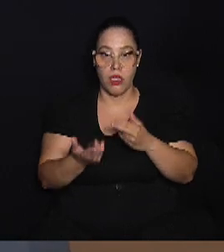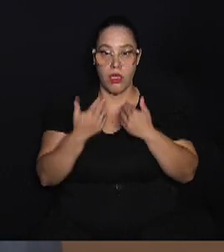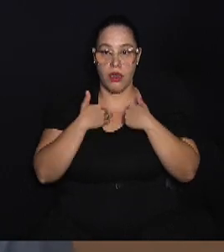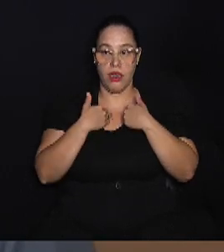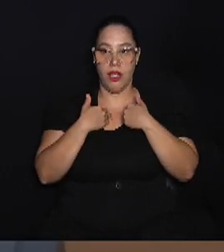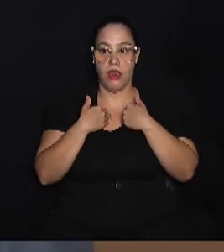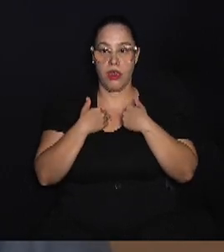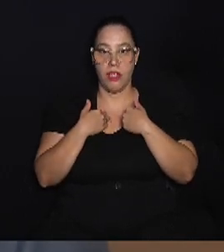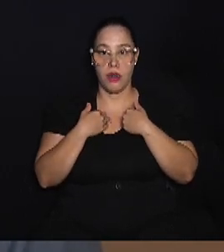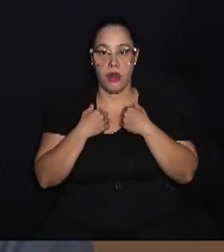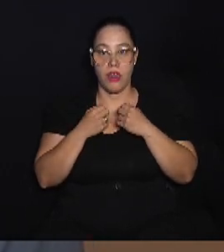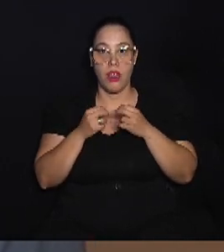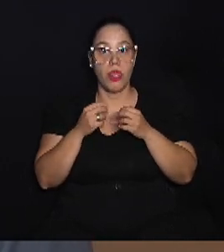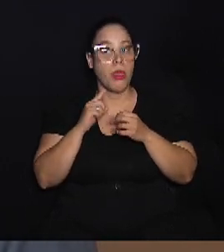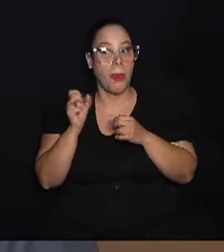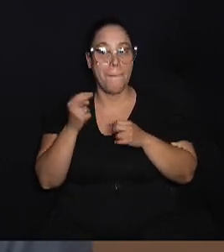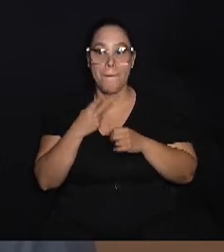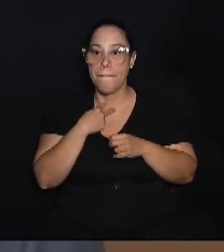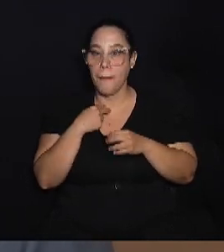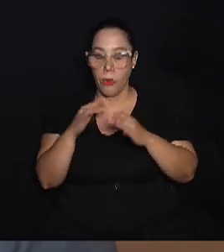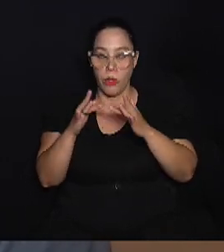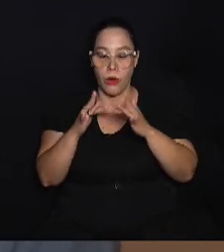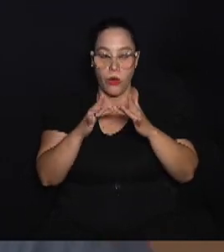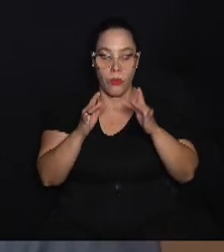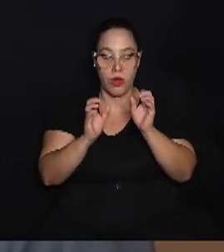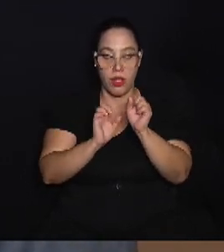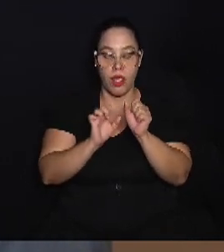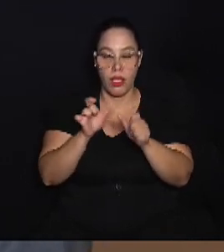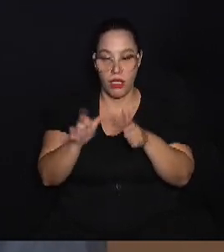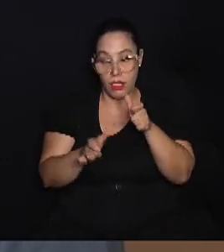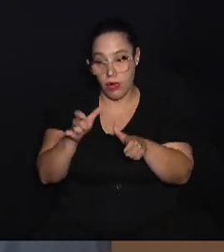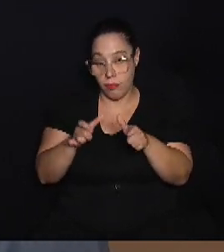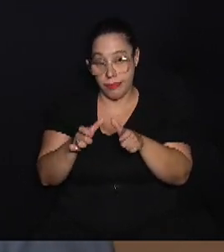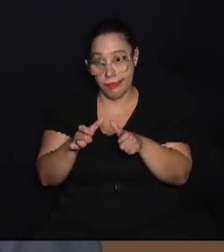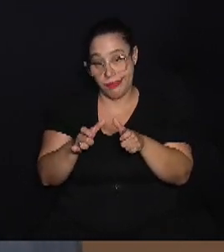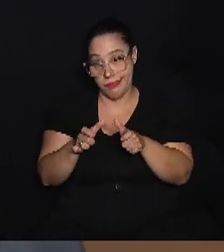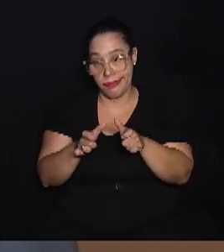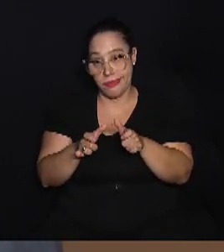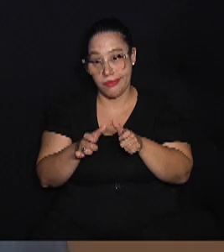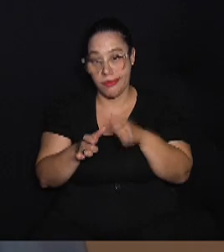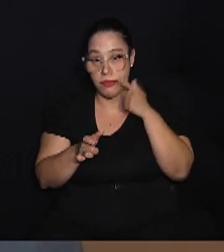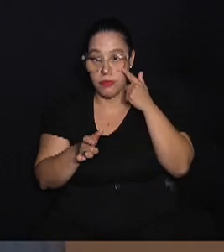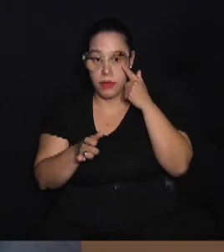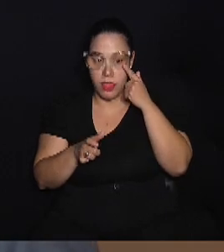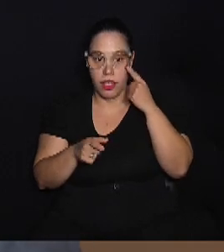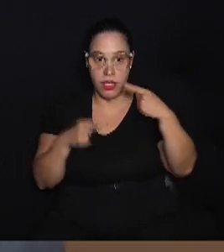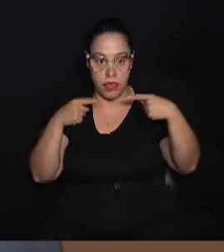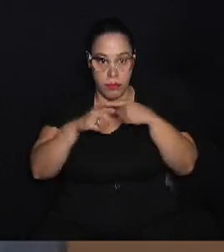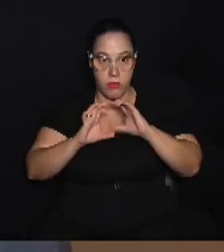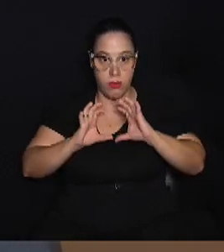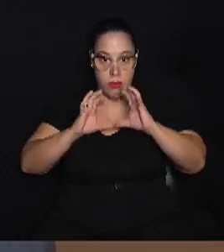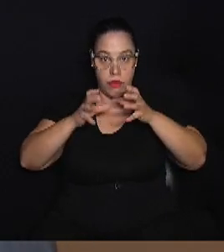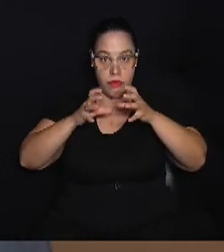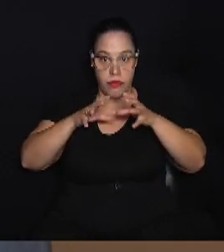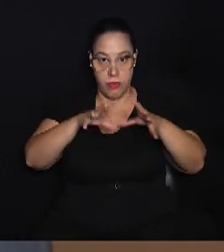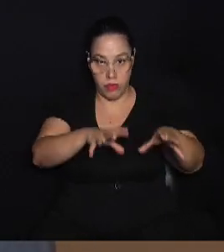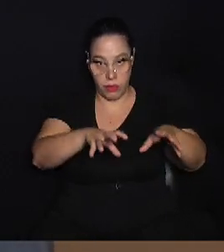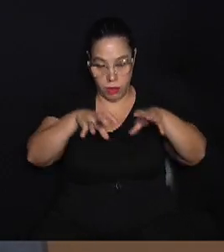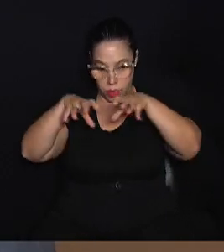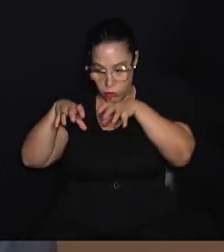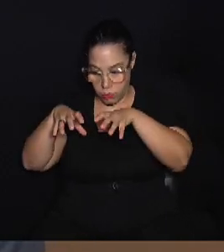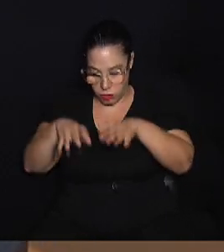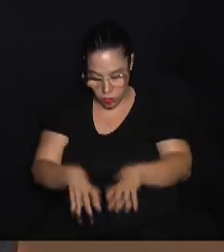falta é sua, porque não pode ter contatos entre as pessoas. Então eles vão disputar a bola, eu posso tirar a bola do seu